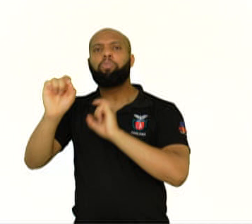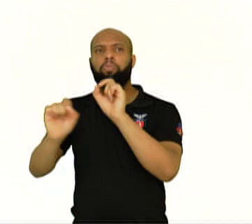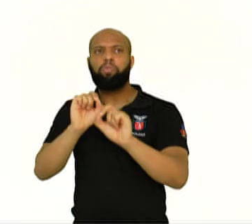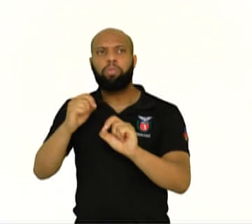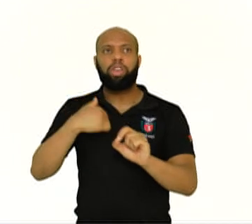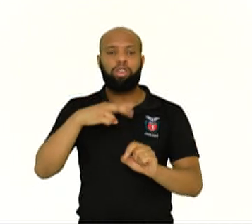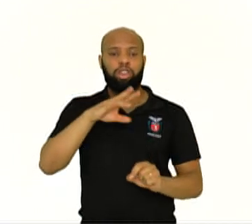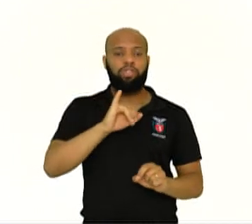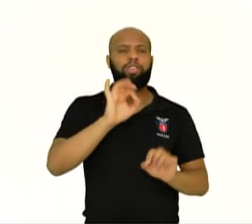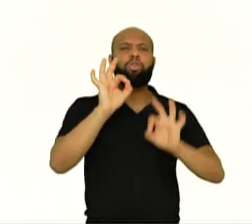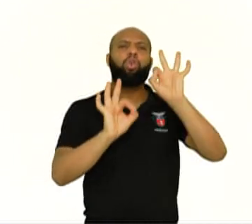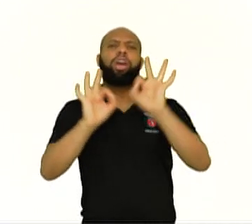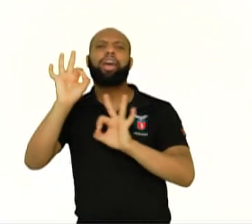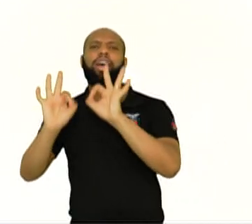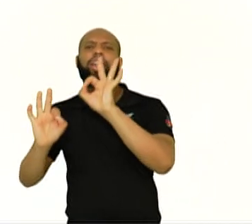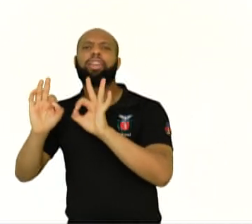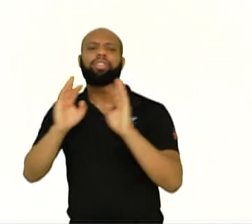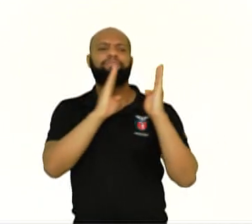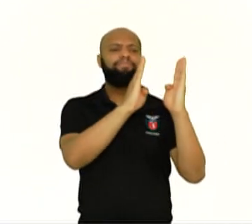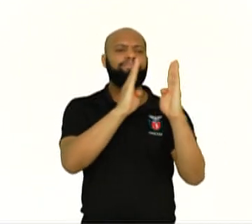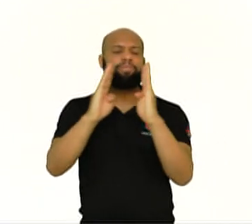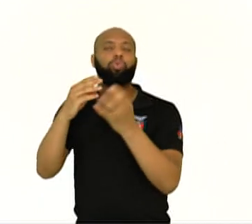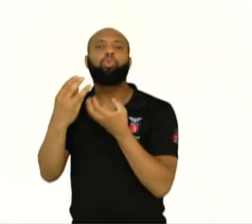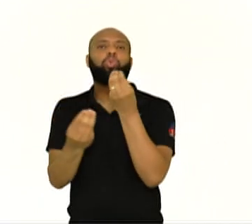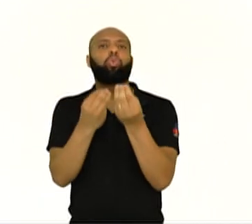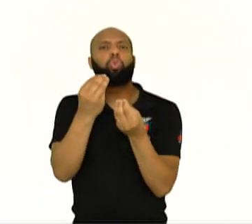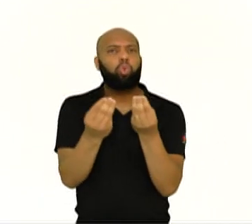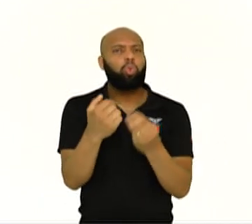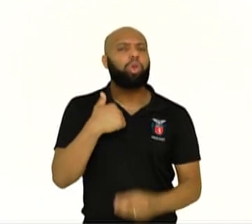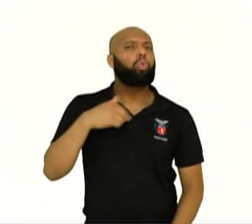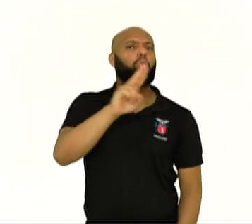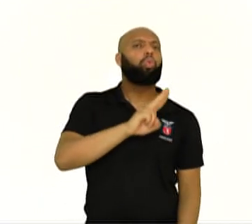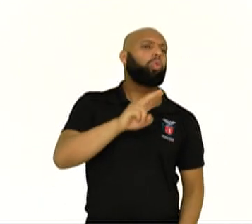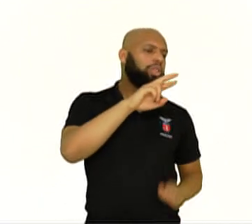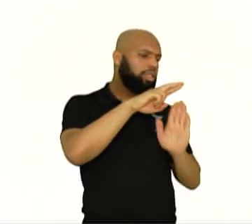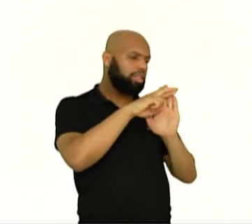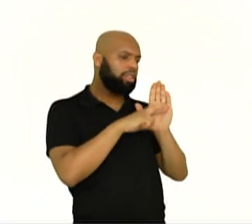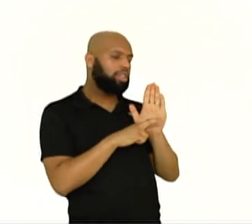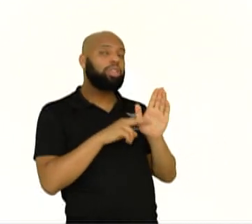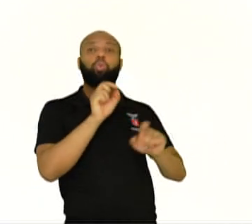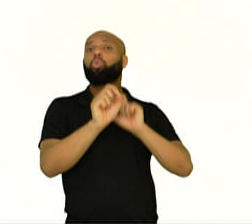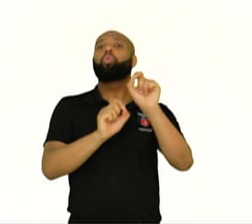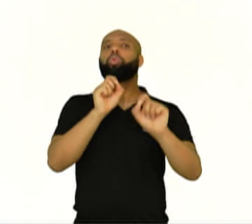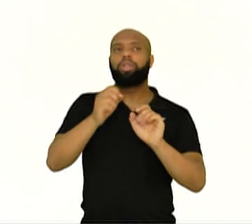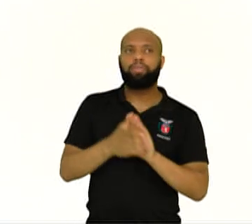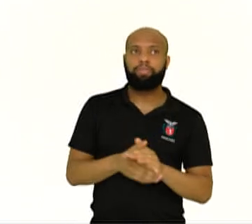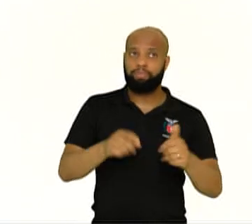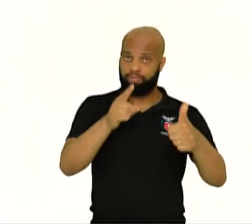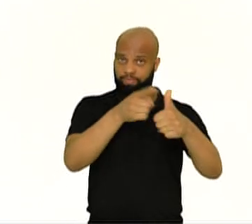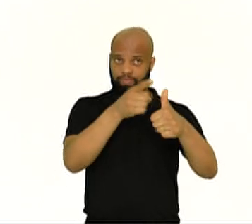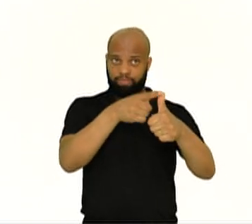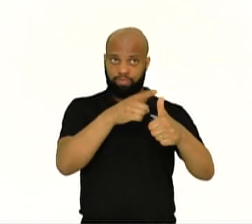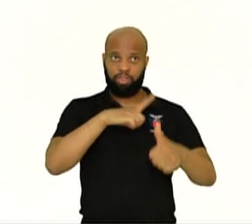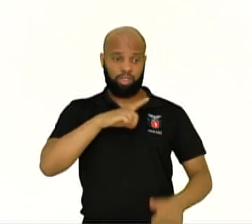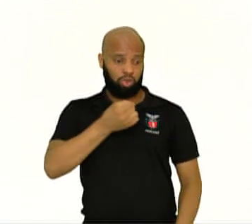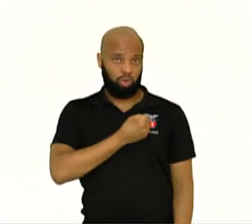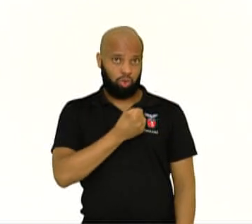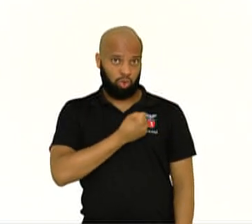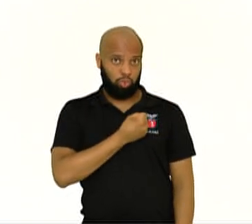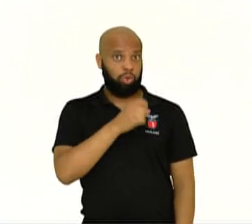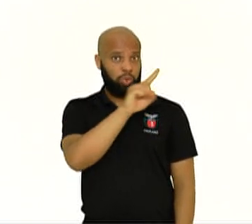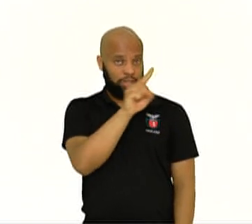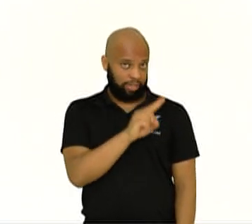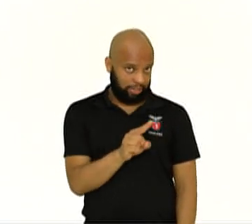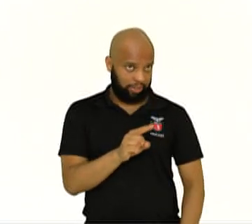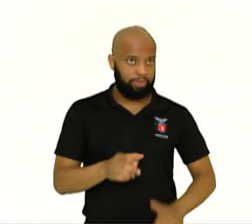vou organizar os elementos na tabela periódica usando qual razão? Letra A, o seu número de massa